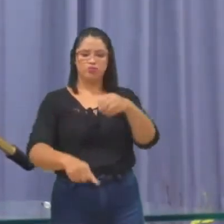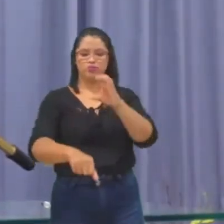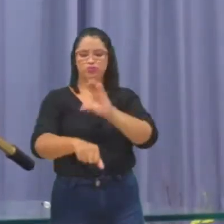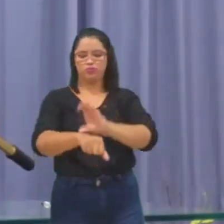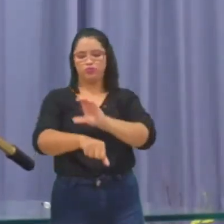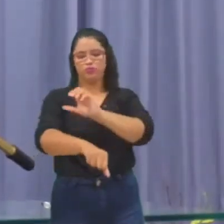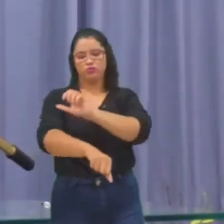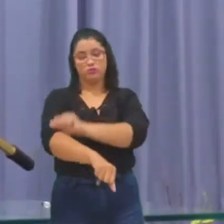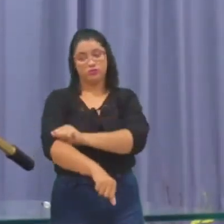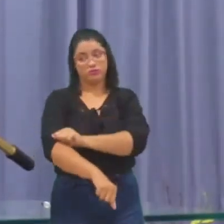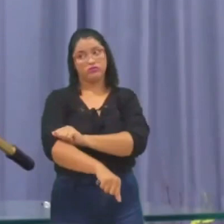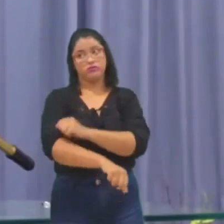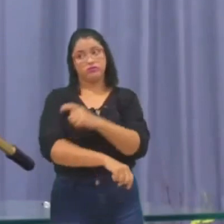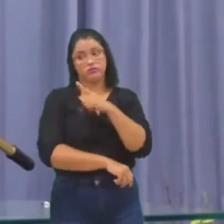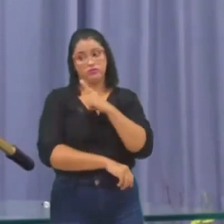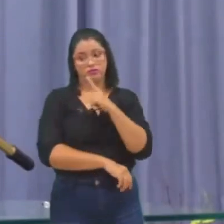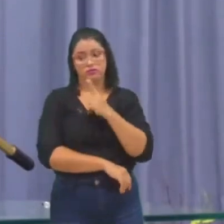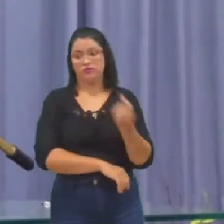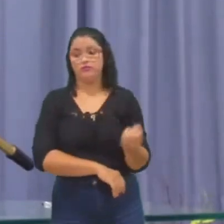importante para mim e para você.